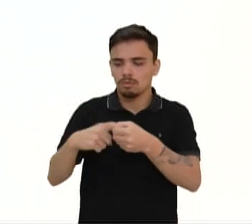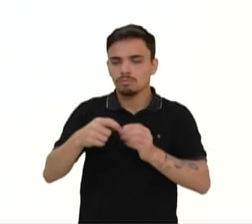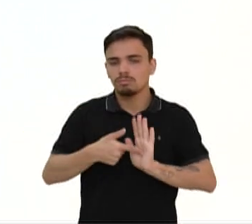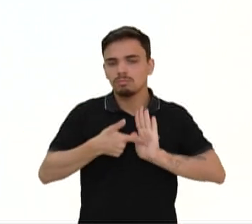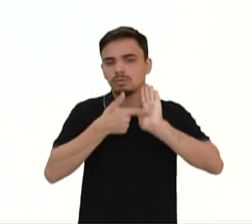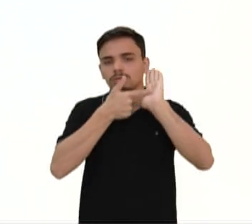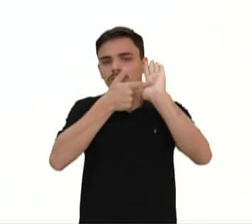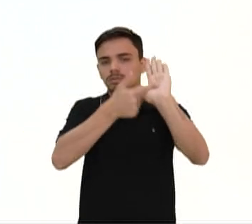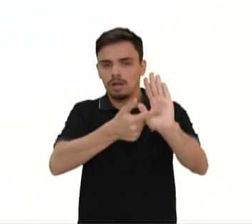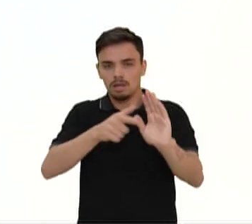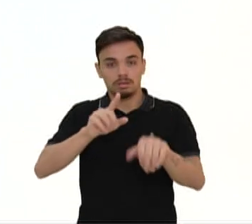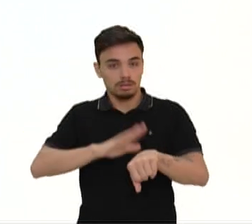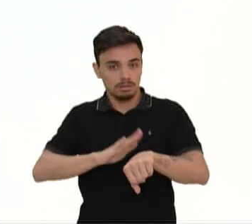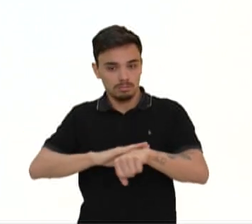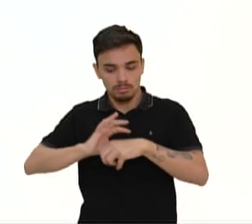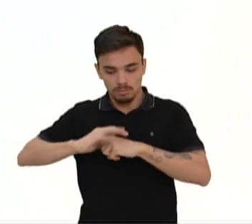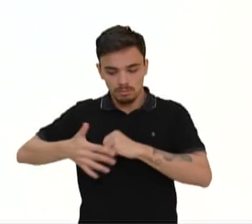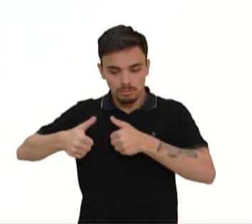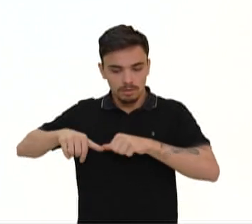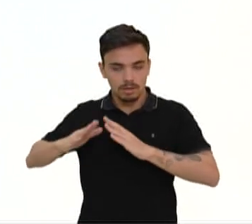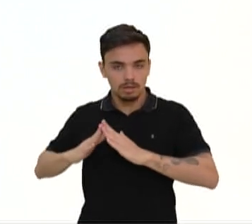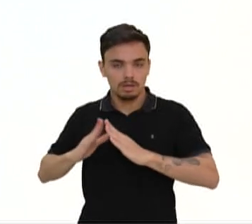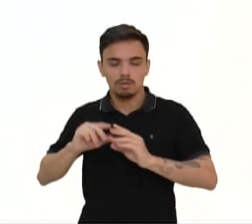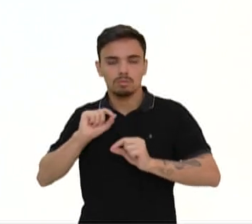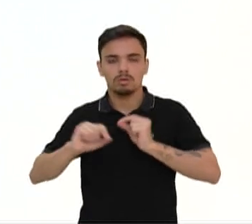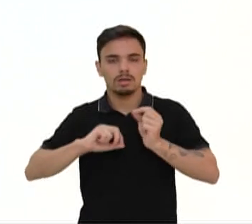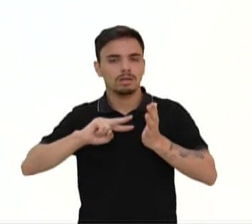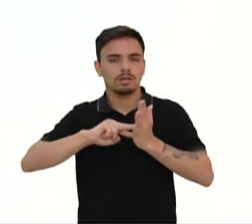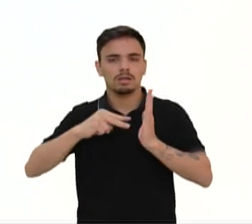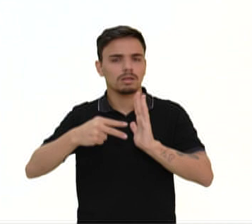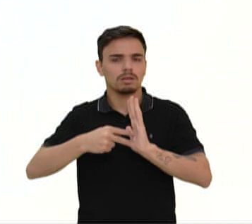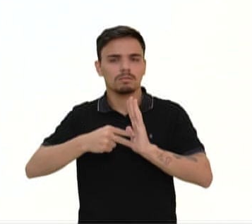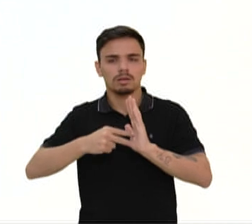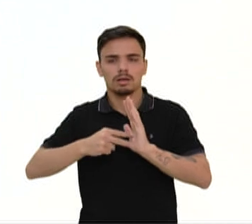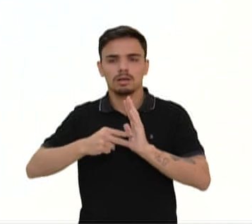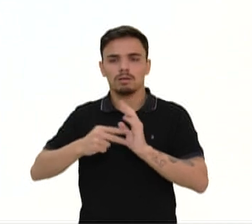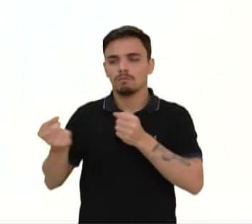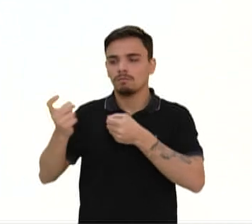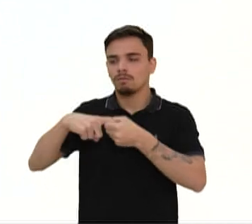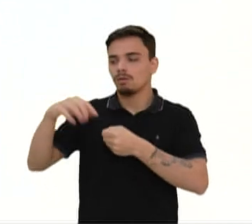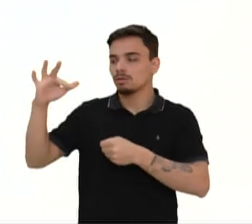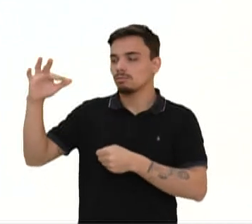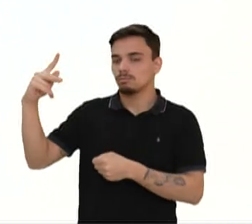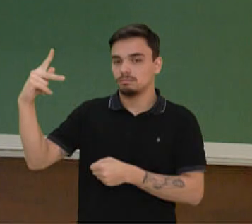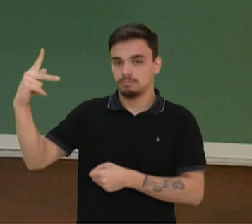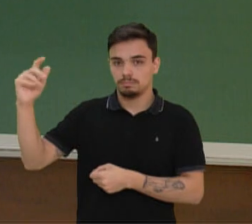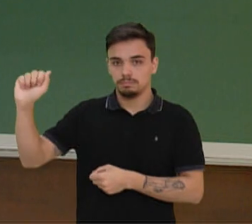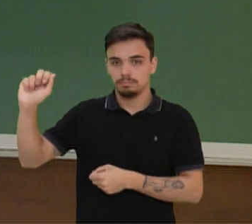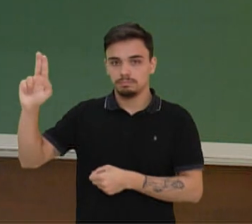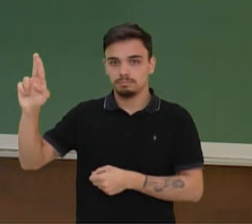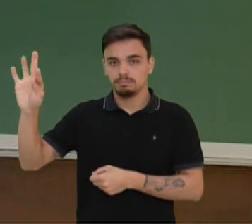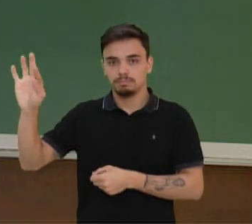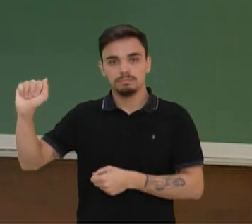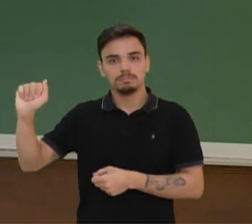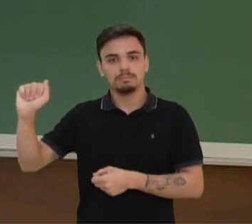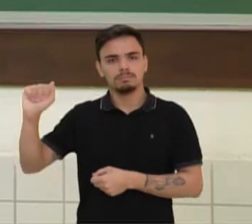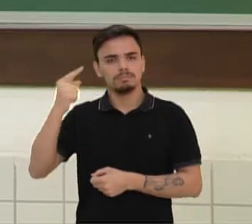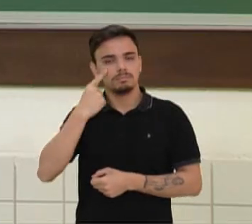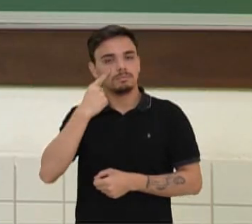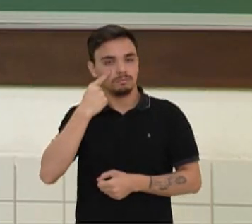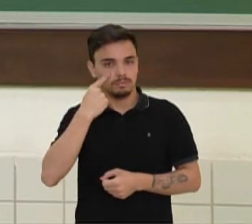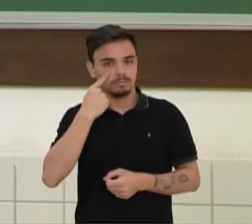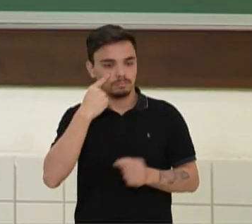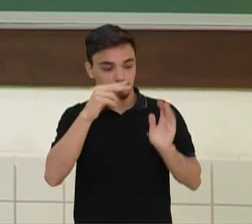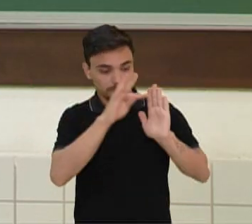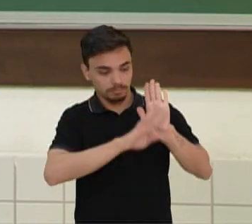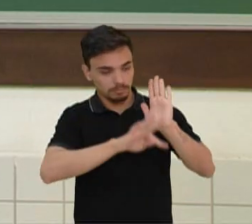durante o período de isolamento. O que significa a expressão voltam à pauta? Veja, esse texto é um texto super